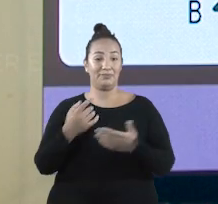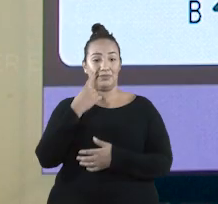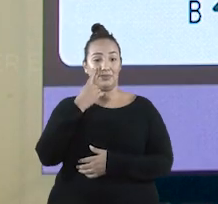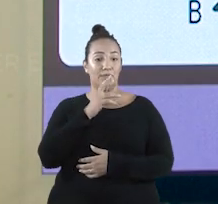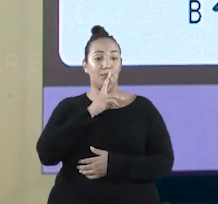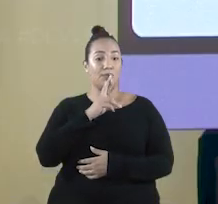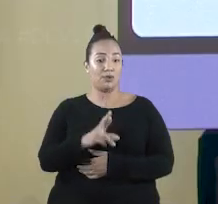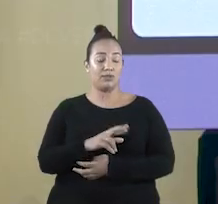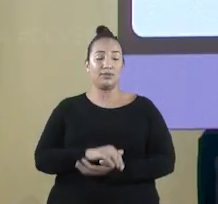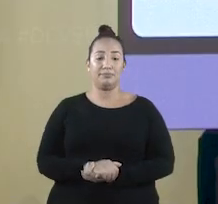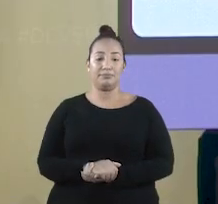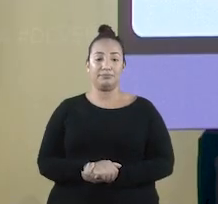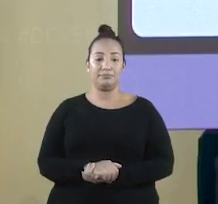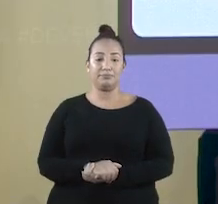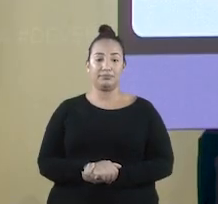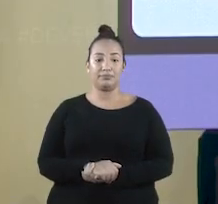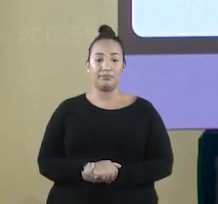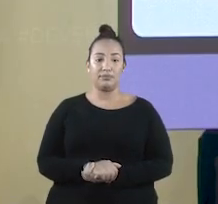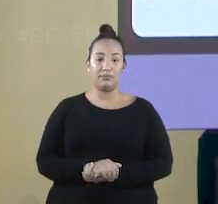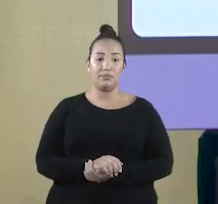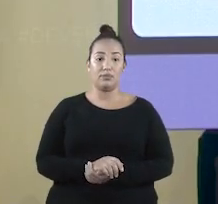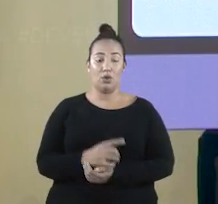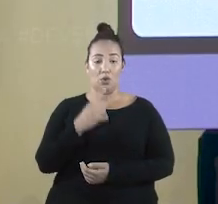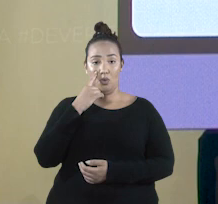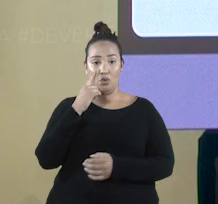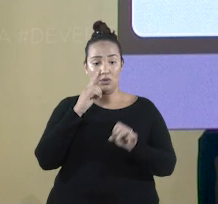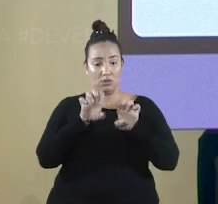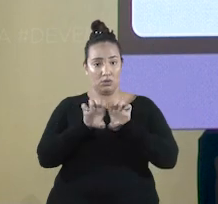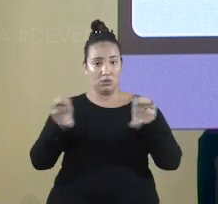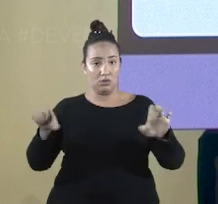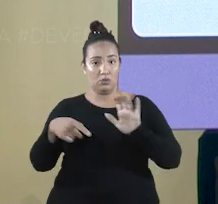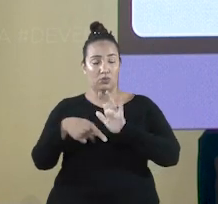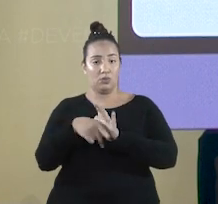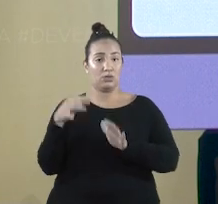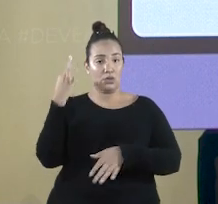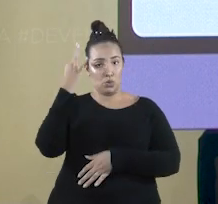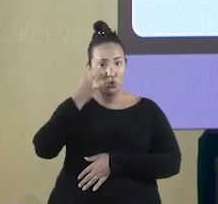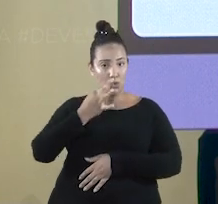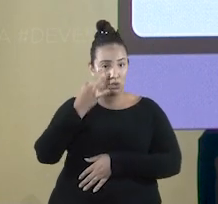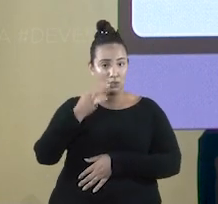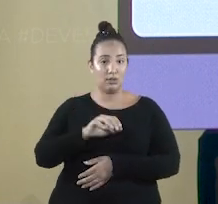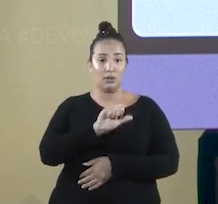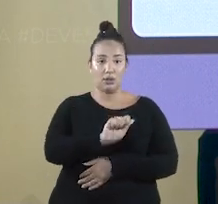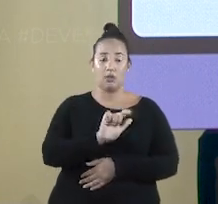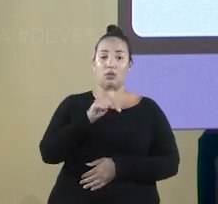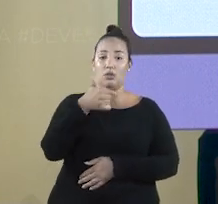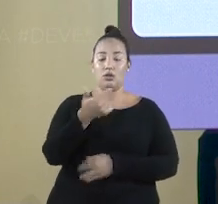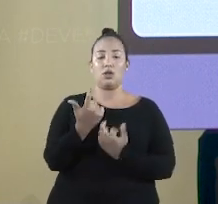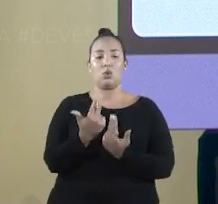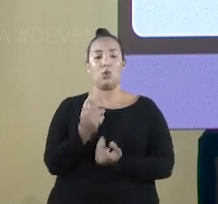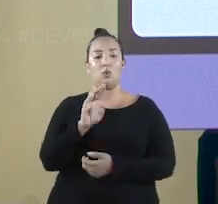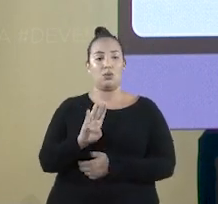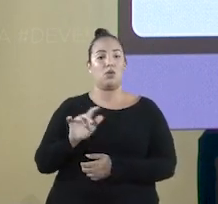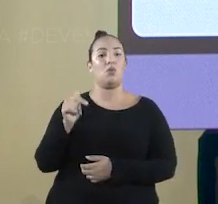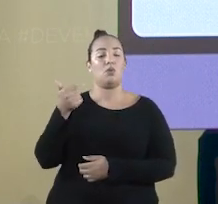Vamos corrigir? Aqui temos a equação que dá o Teorema de Pitágoras, ok? A ao quadrado é igual a B